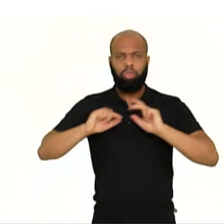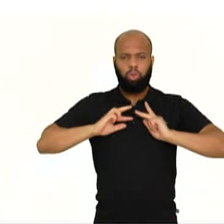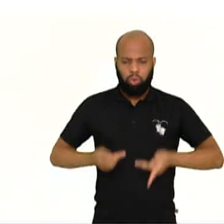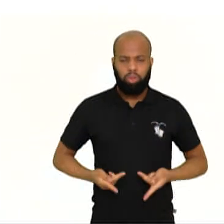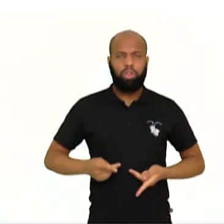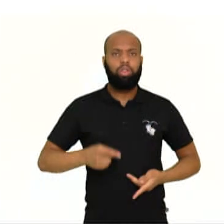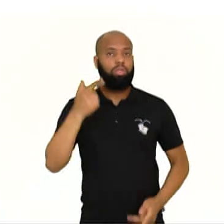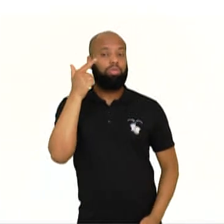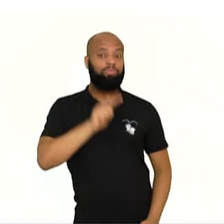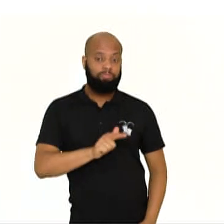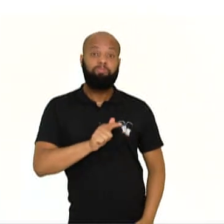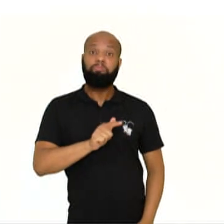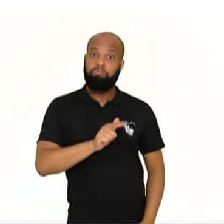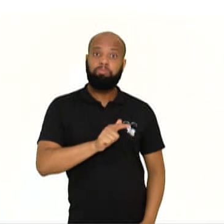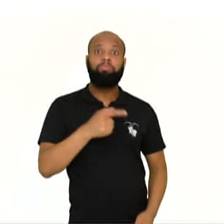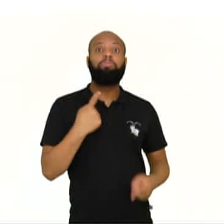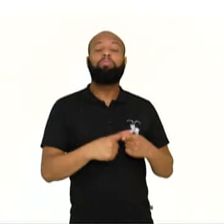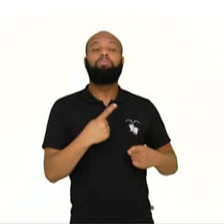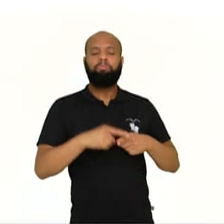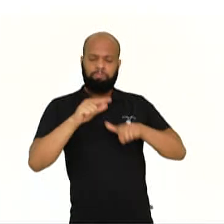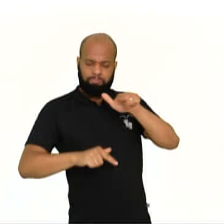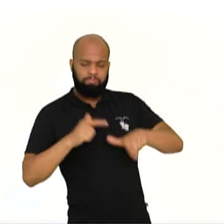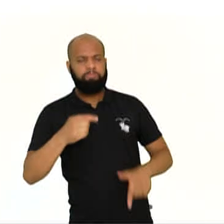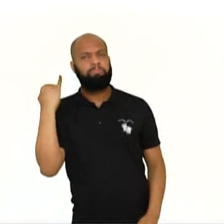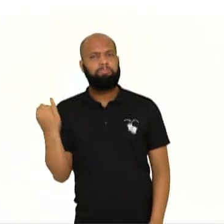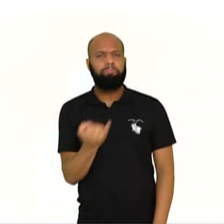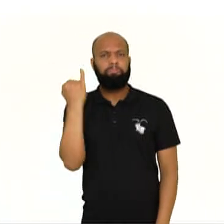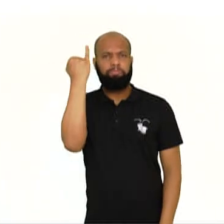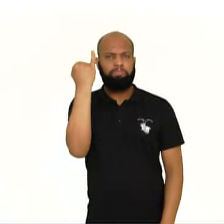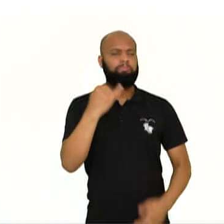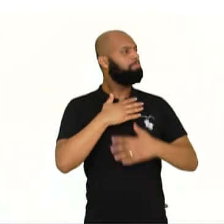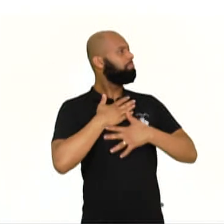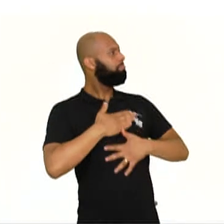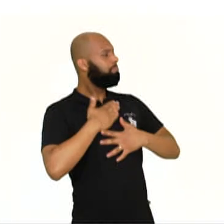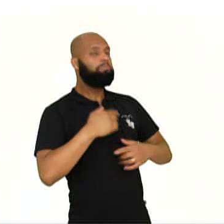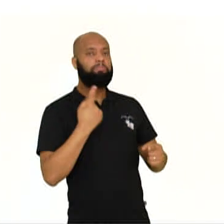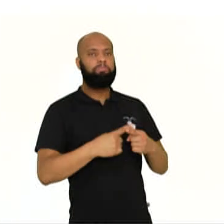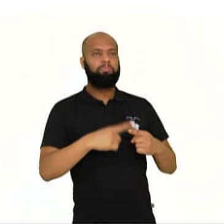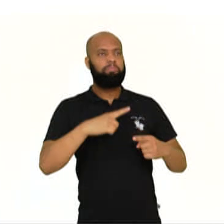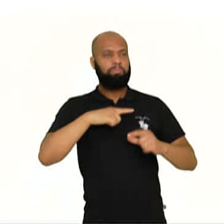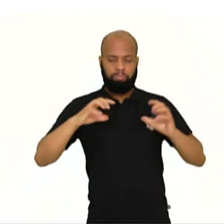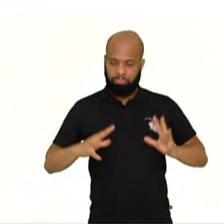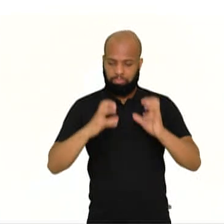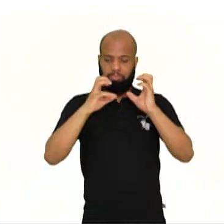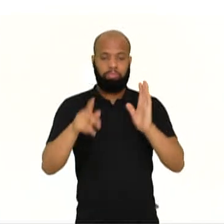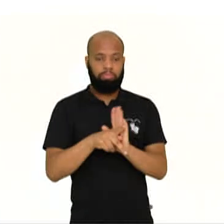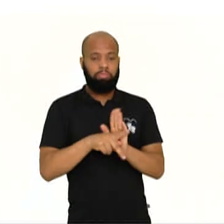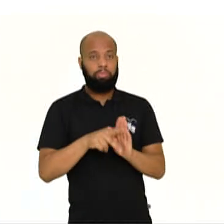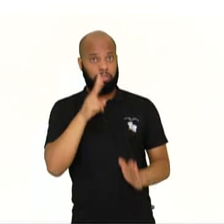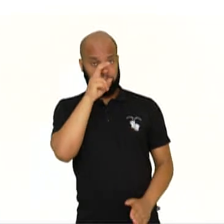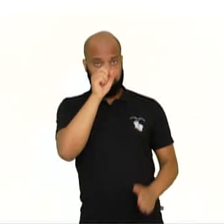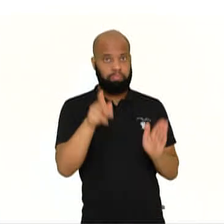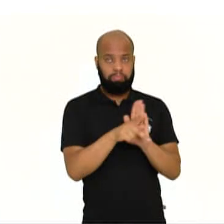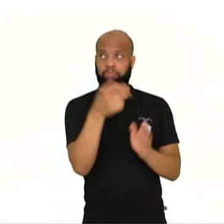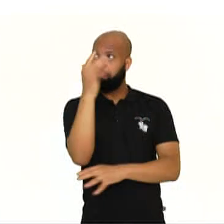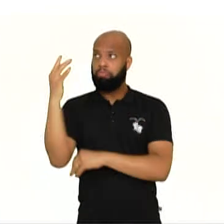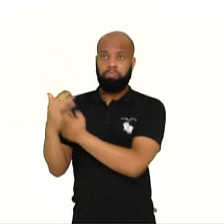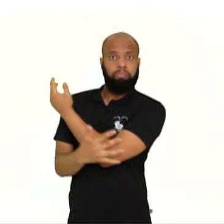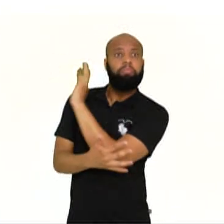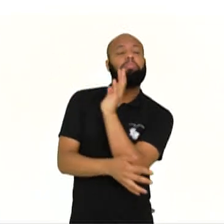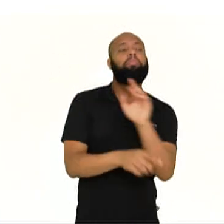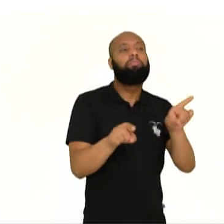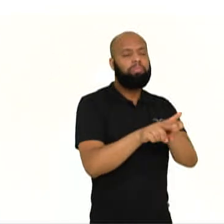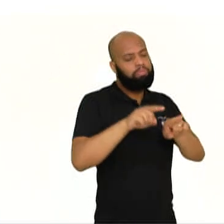se realiza. O trabalho é muito importante. Ele se confronta com as forças da natureza, as modifica